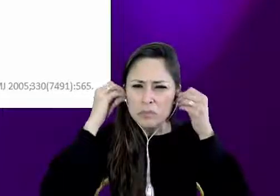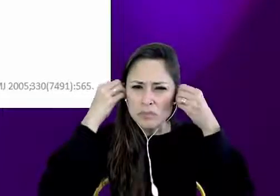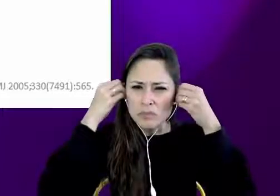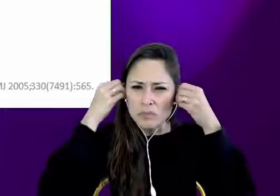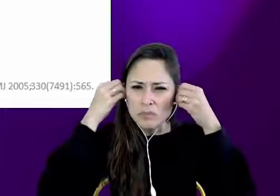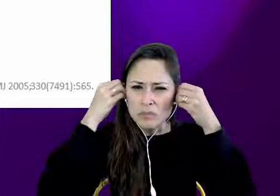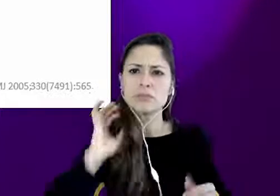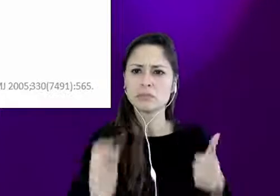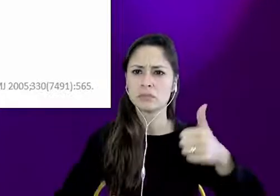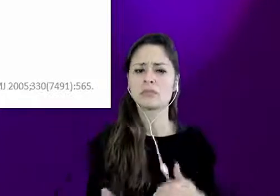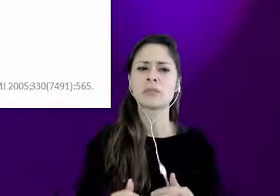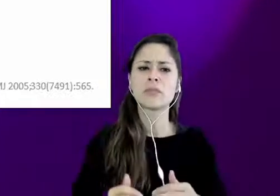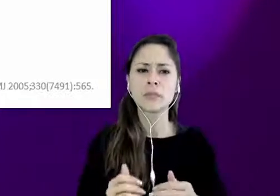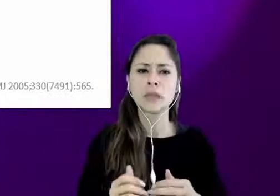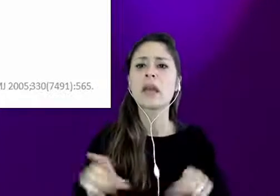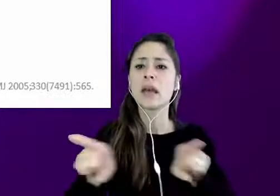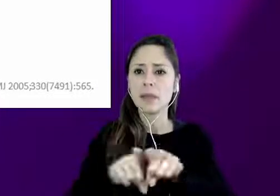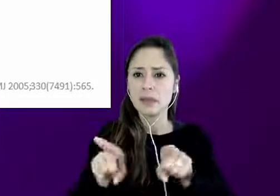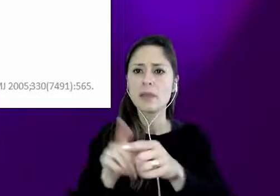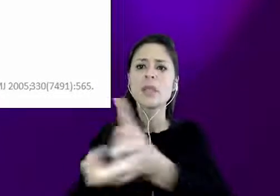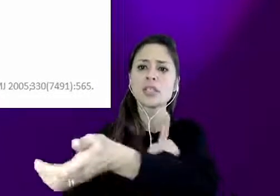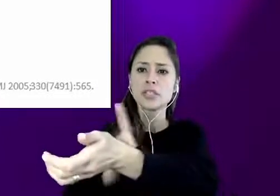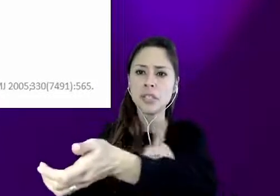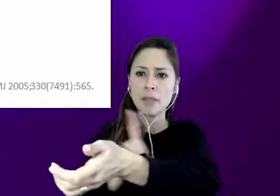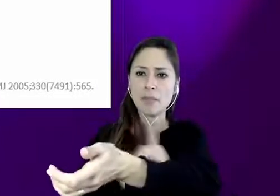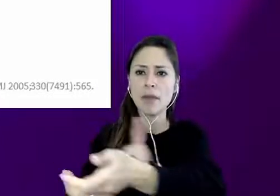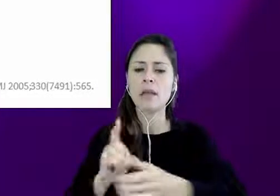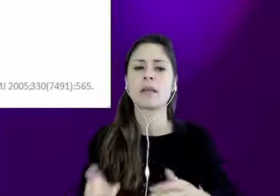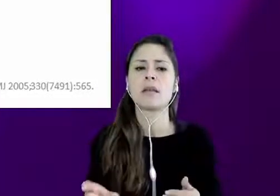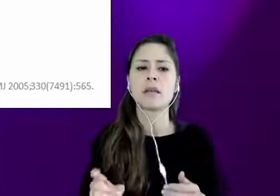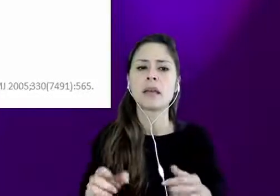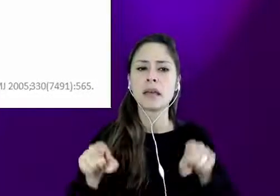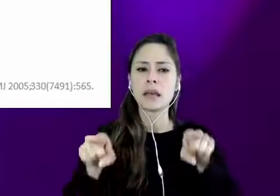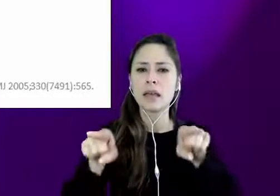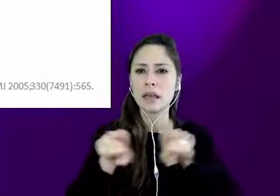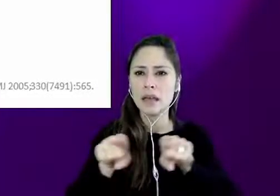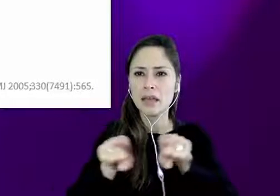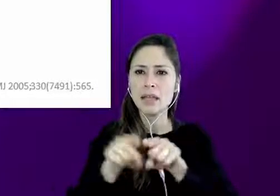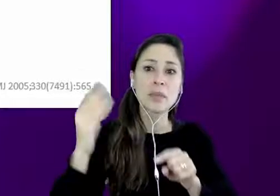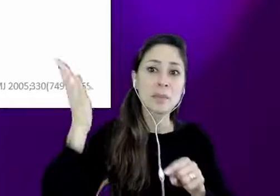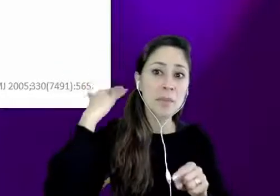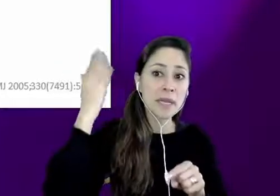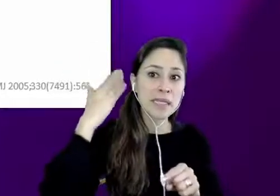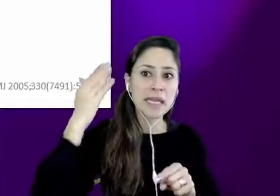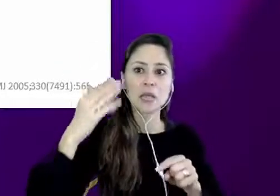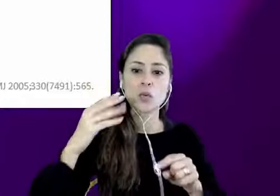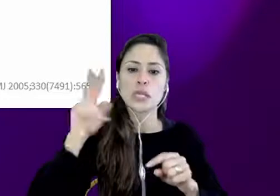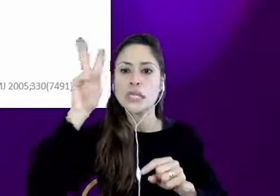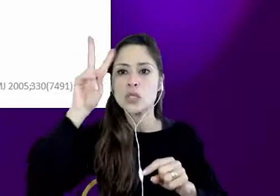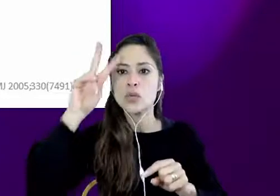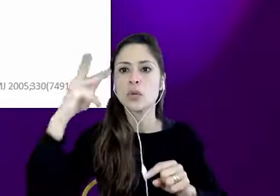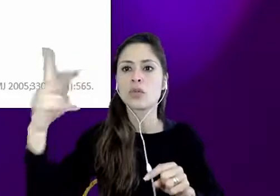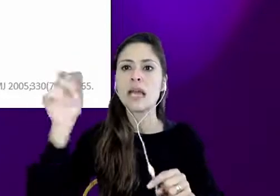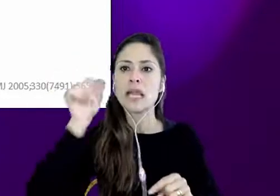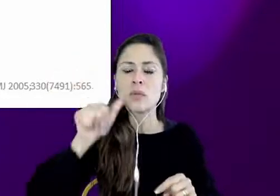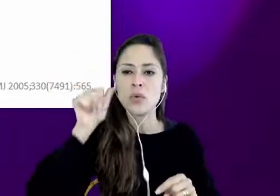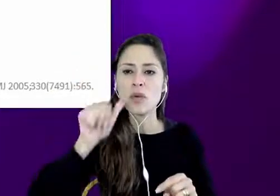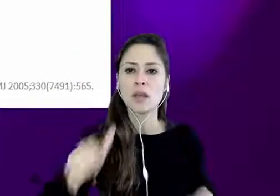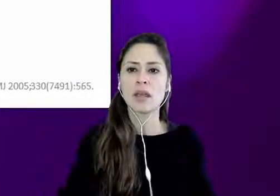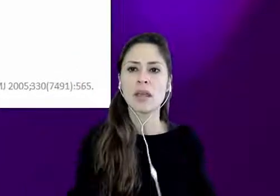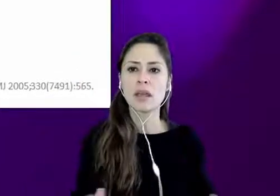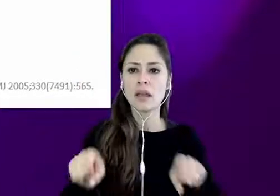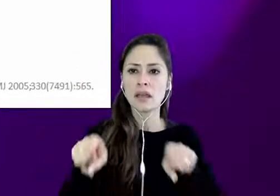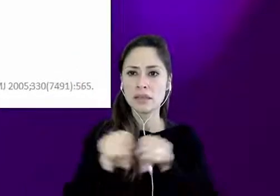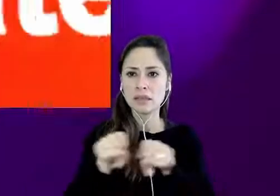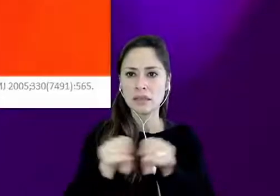o diabetes mellitus pré-existente, a história pregressa da pré-eclâmpsia, isso tem sido muito valorizado, como tem a associação do